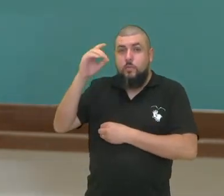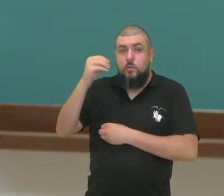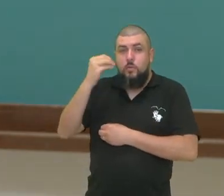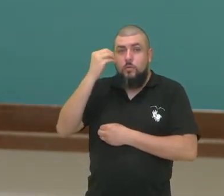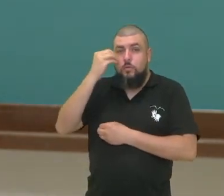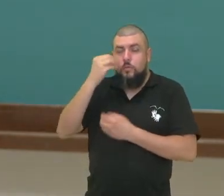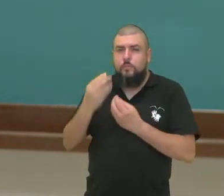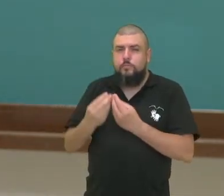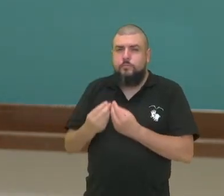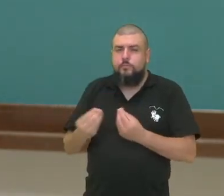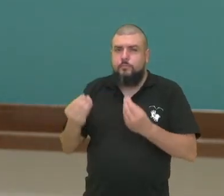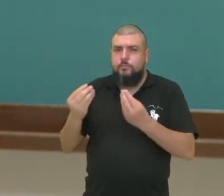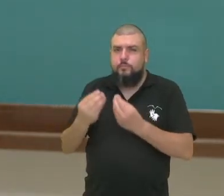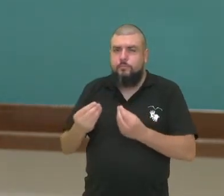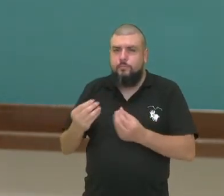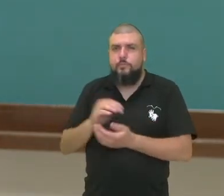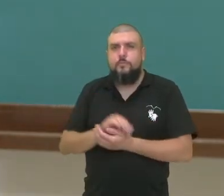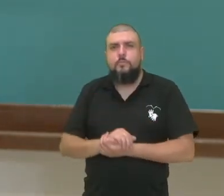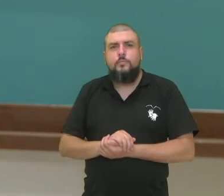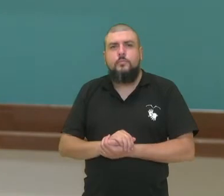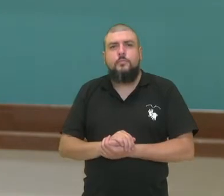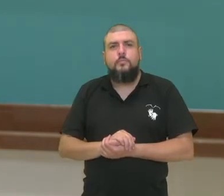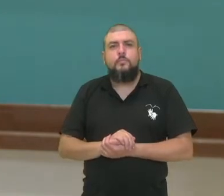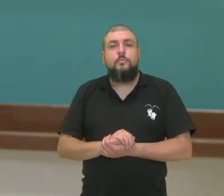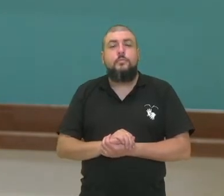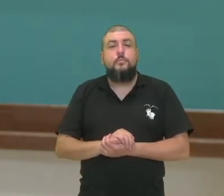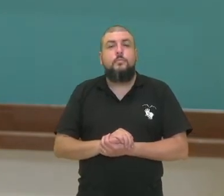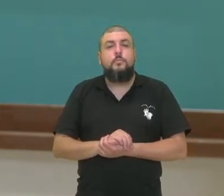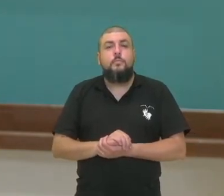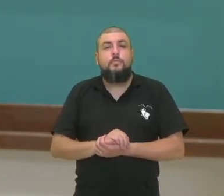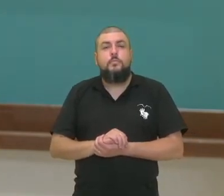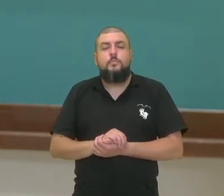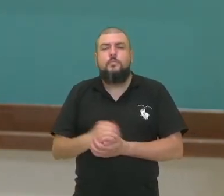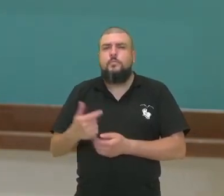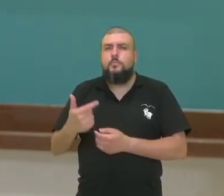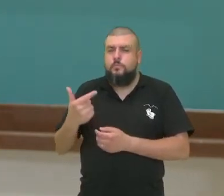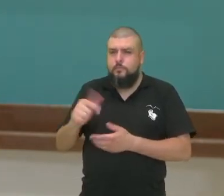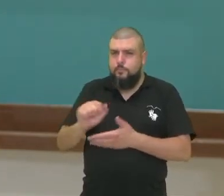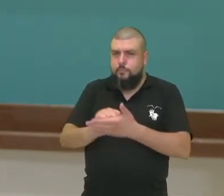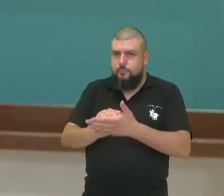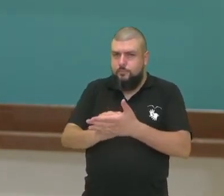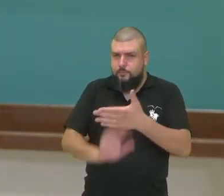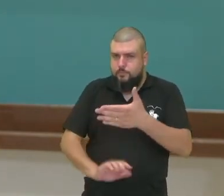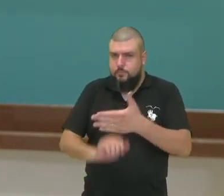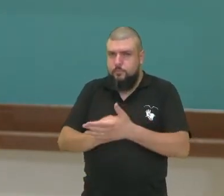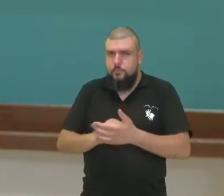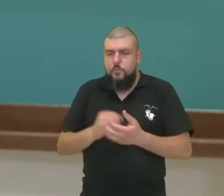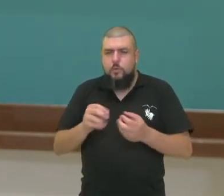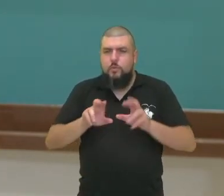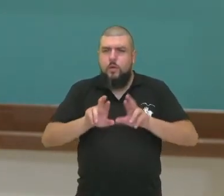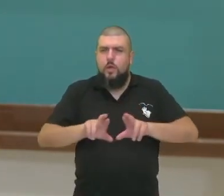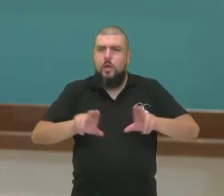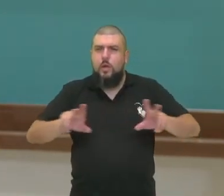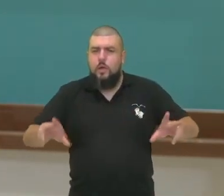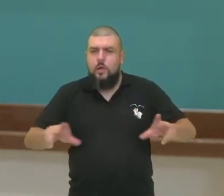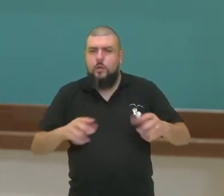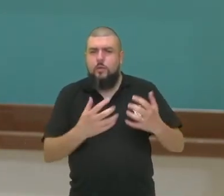experiência sensível. Vamos fazer uma atividade aí sobre essa diferença entre empirismo